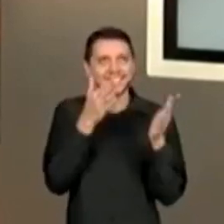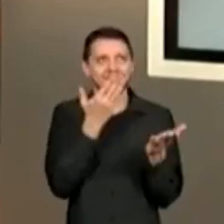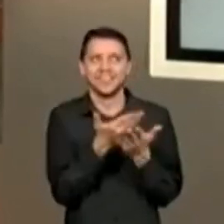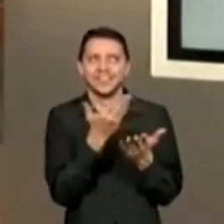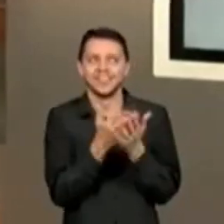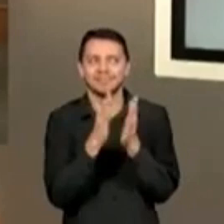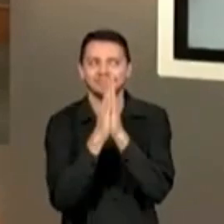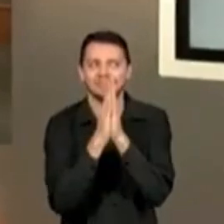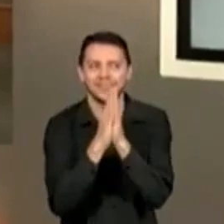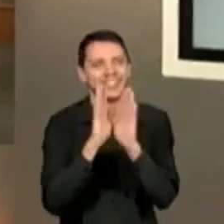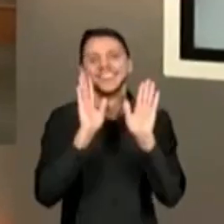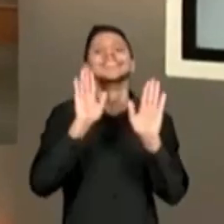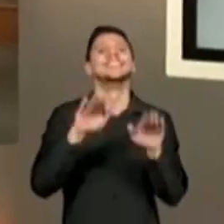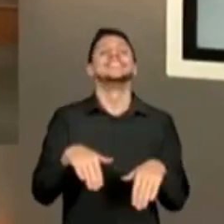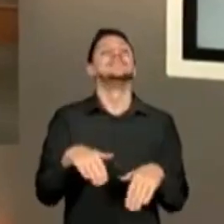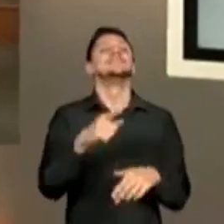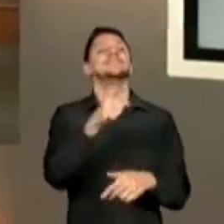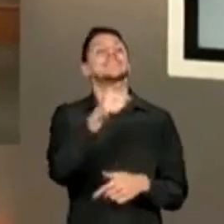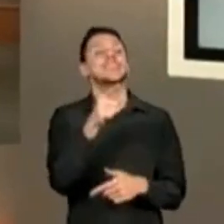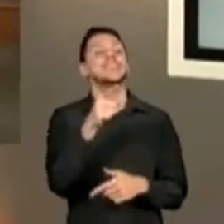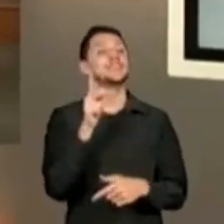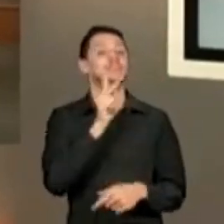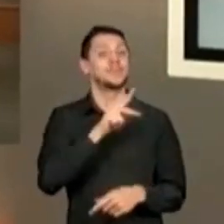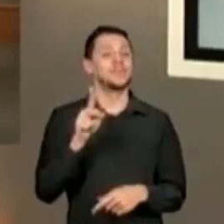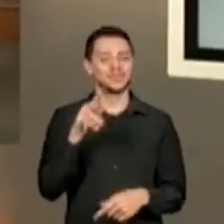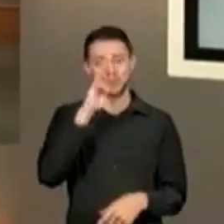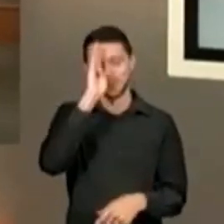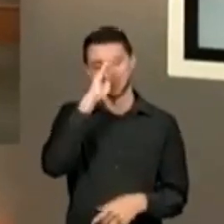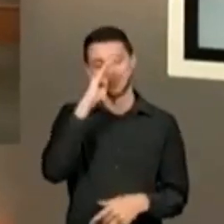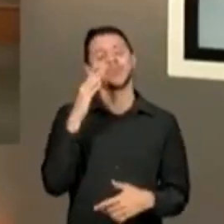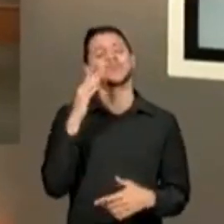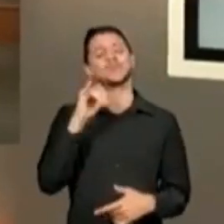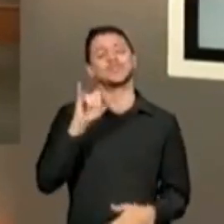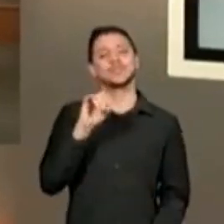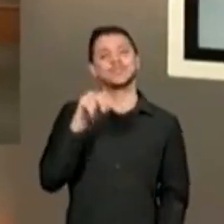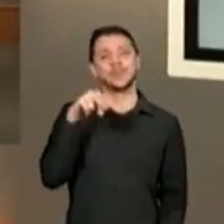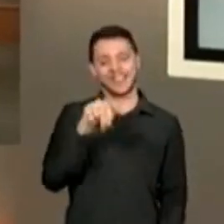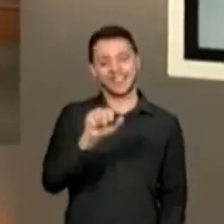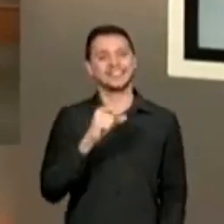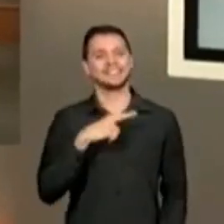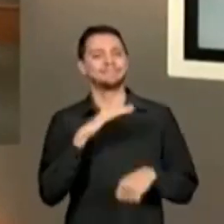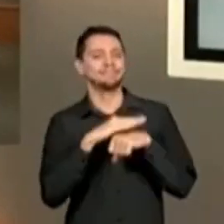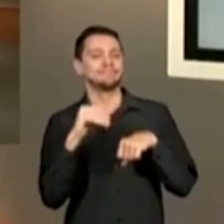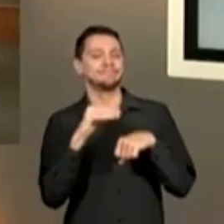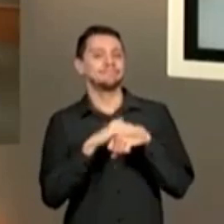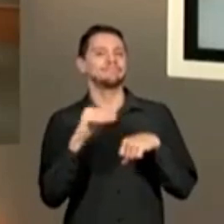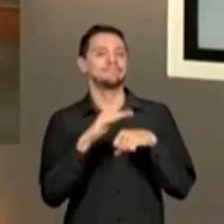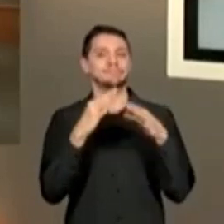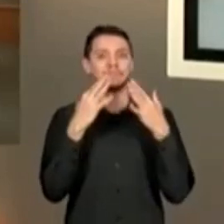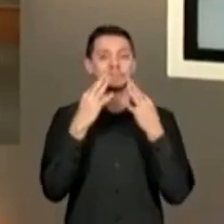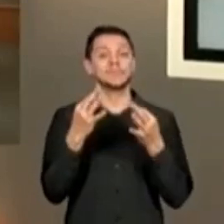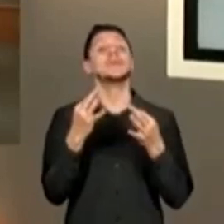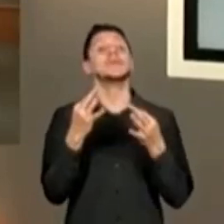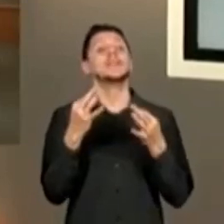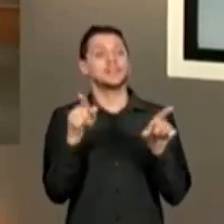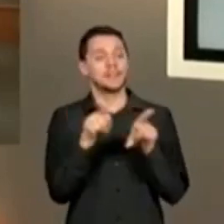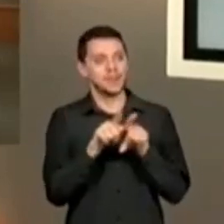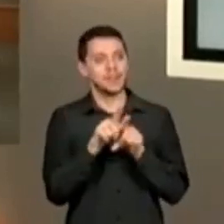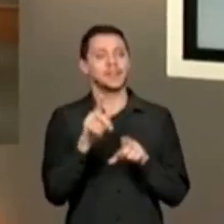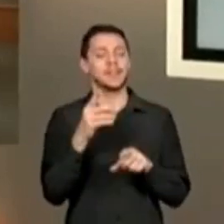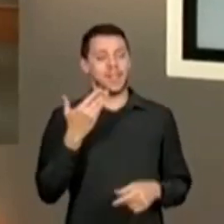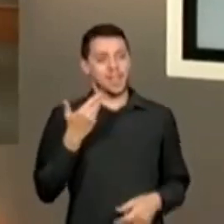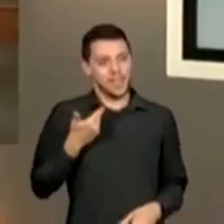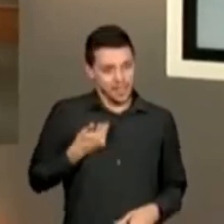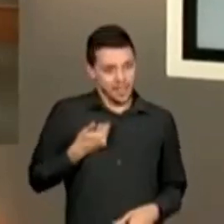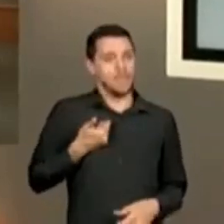favor. Então, que foi preparada pelo professor Jonas, com todo carinho e dedicação, e aí será ministrada por mim pela professora Fran hoje,